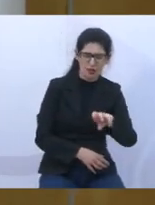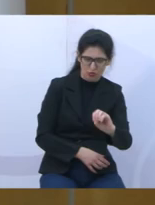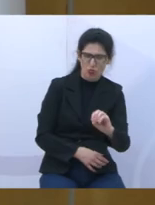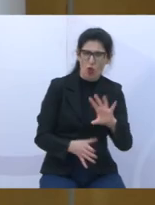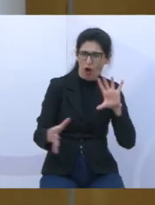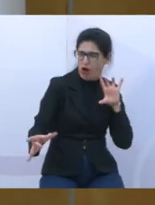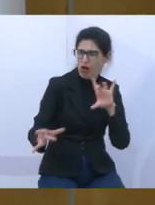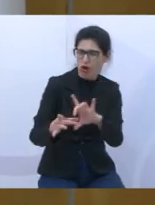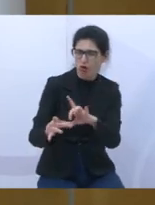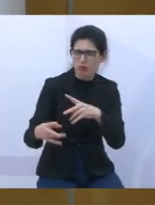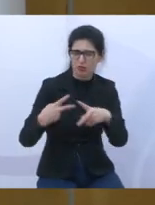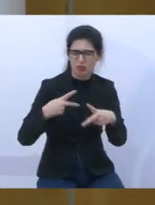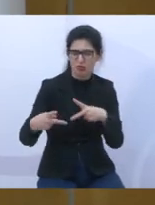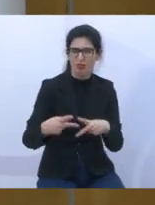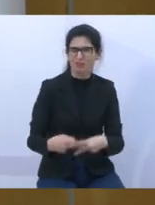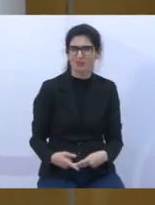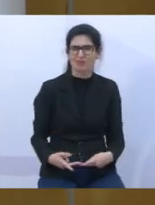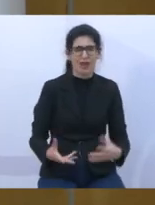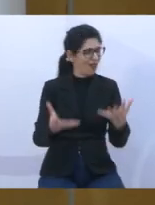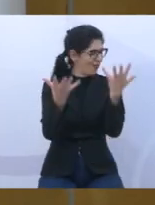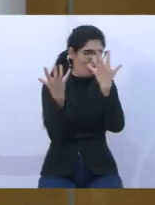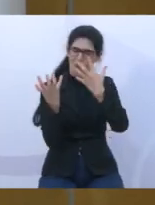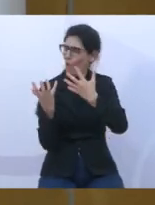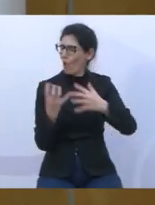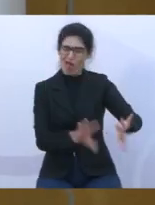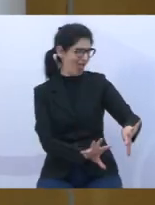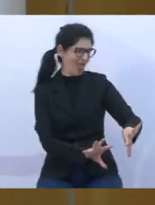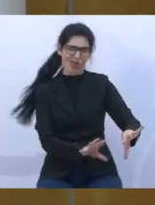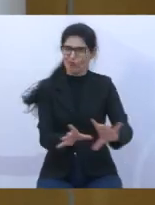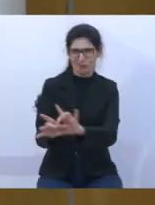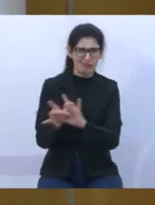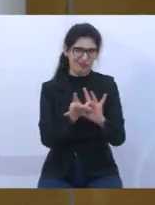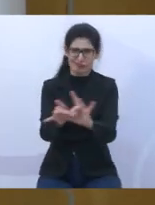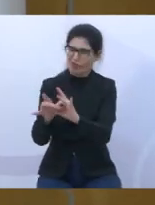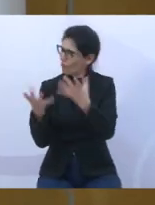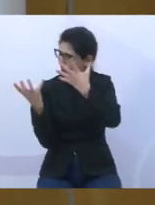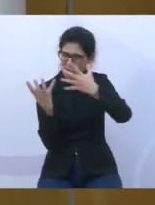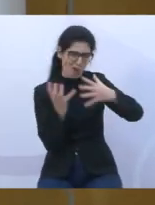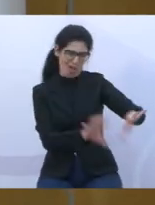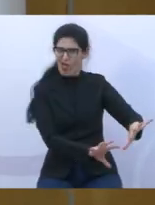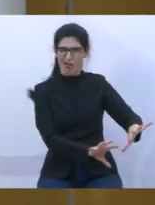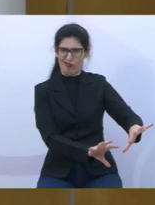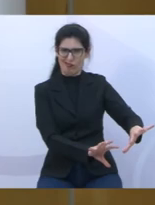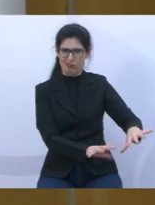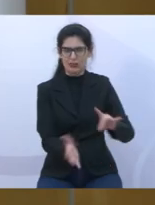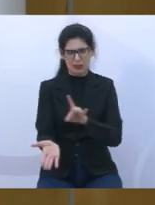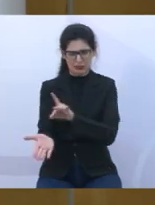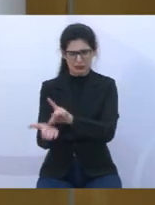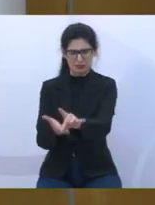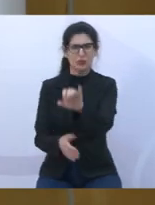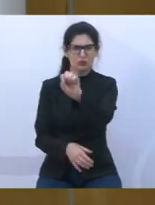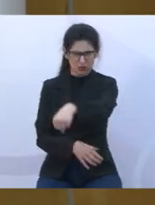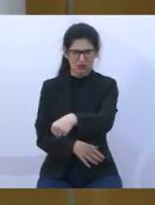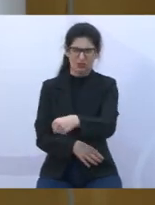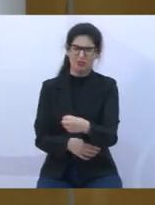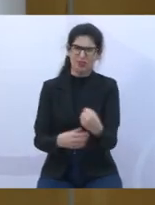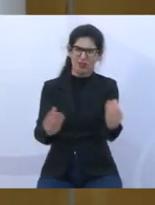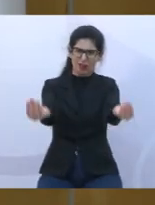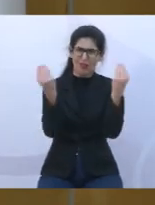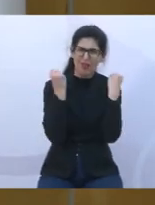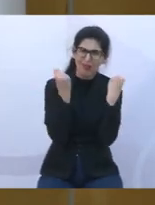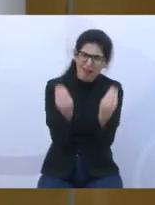o que quer dizer então não tô entendendo o que que tá acontecendo e as nossas cidades irmãs jacareí